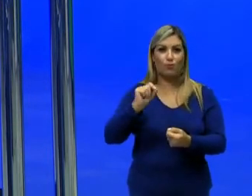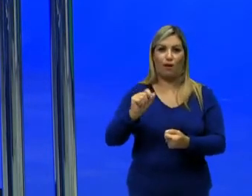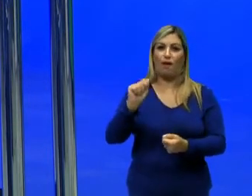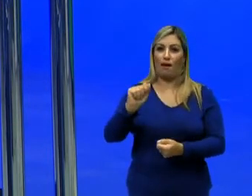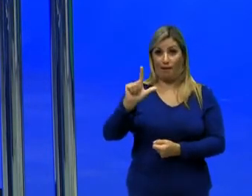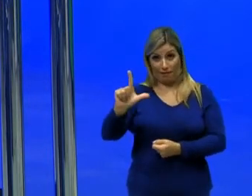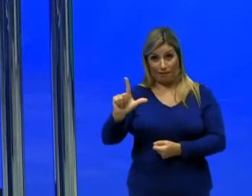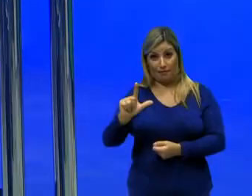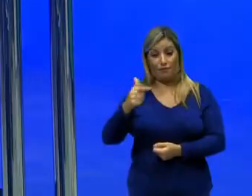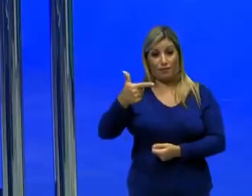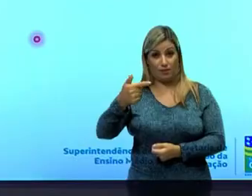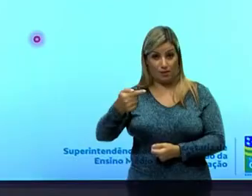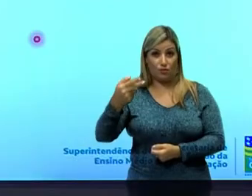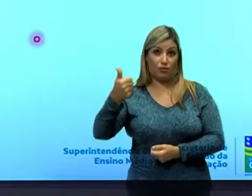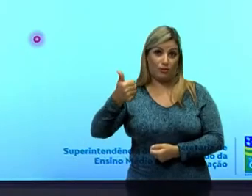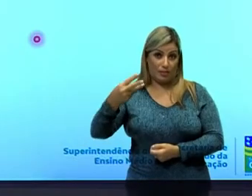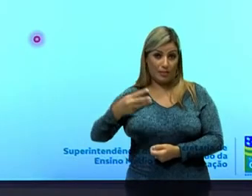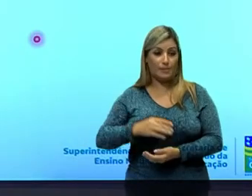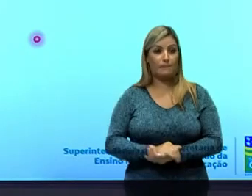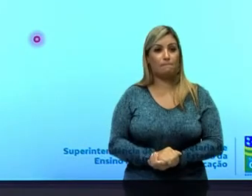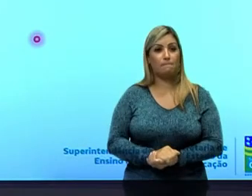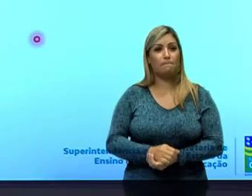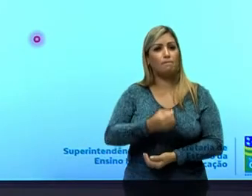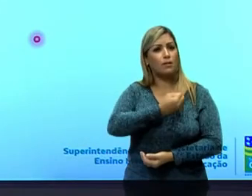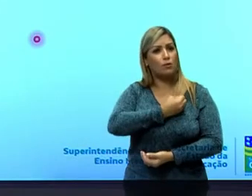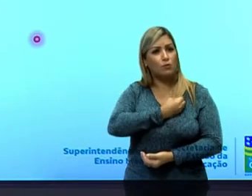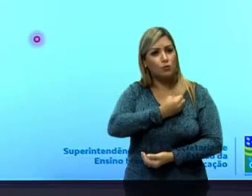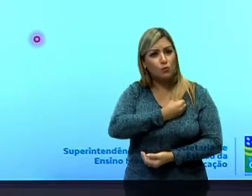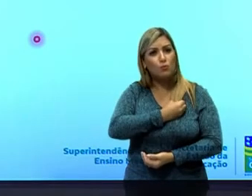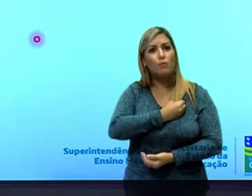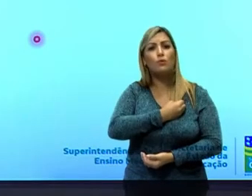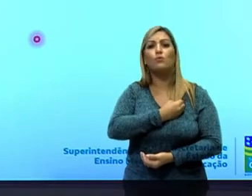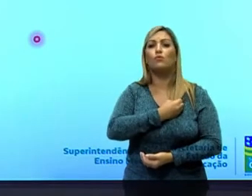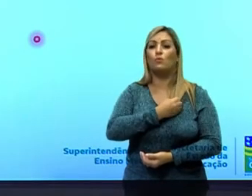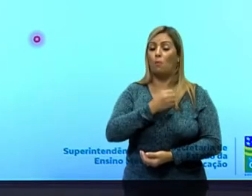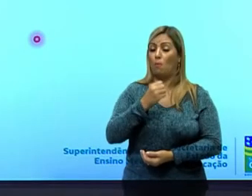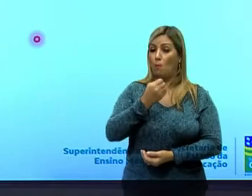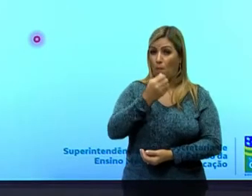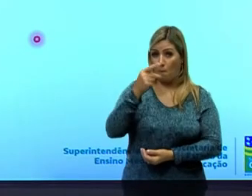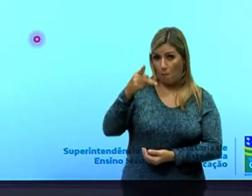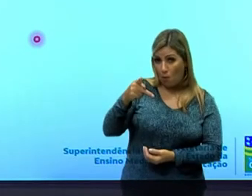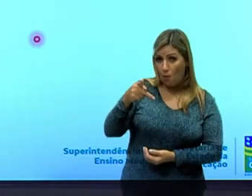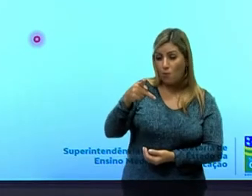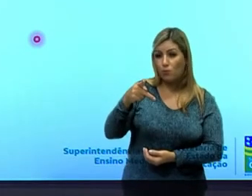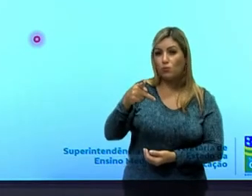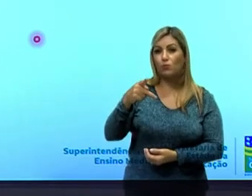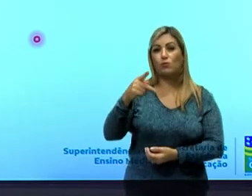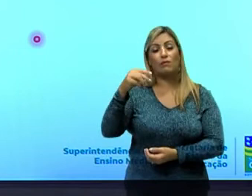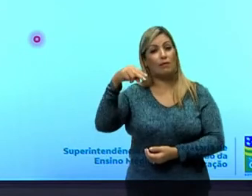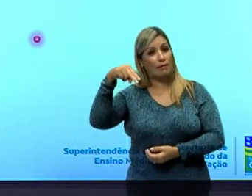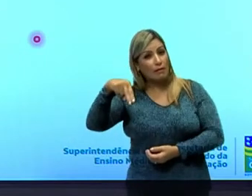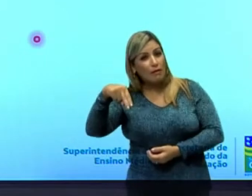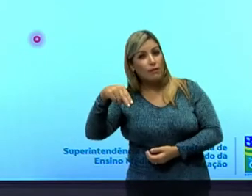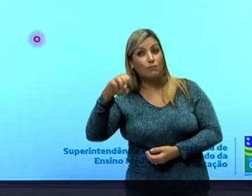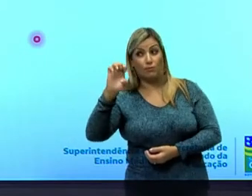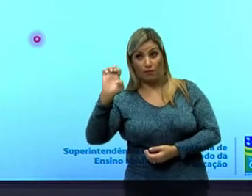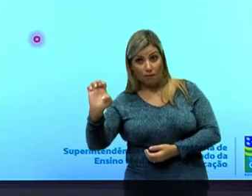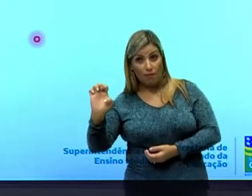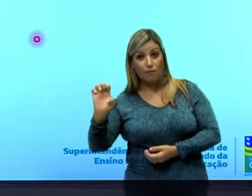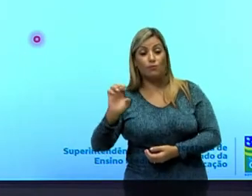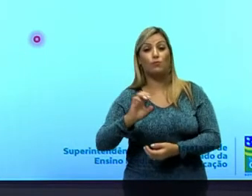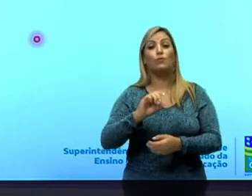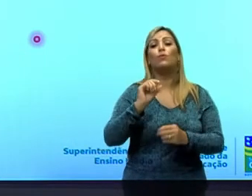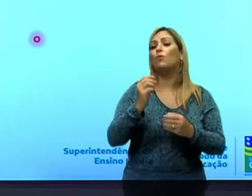alumínio 27/13 os números de prótons ele quer nessa ordem prótons nêutrons e